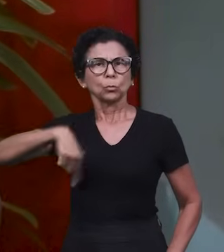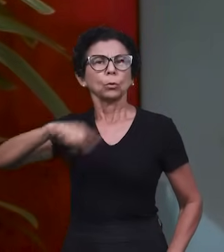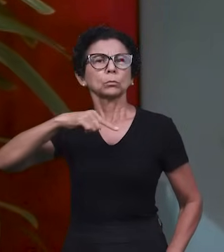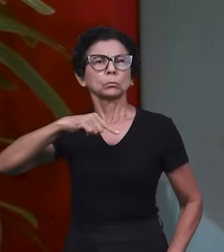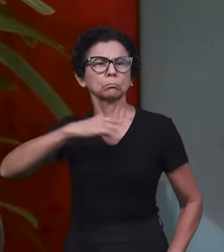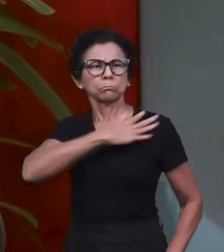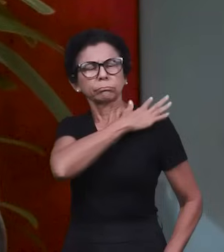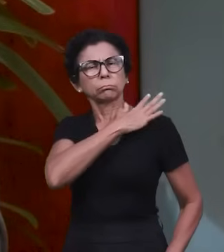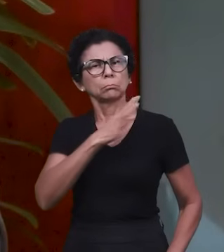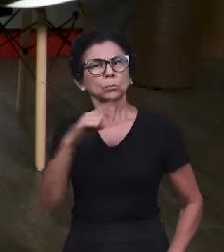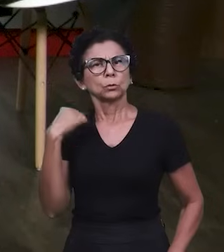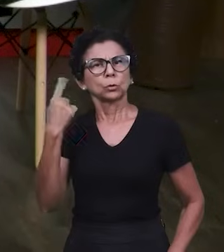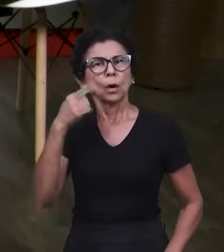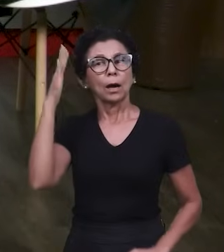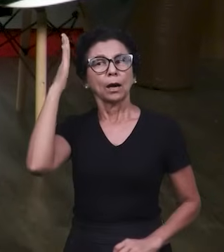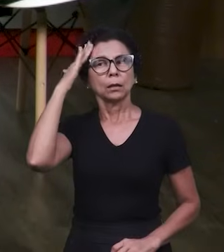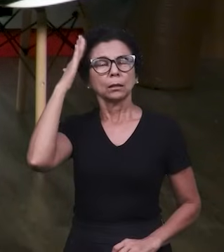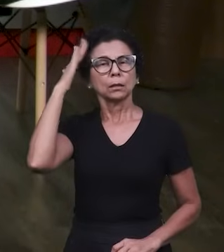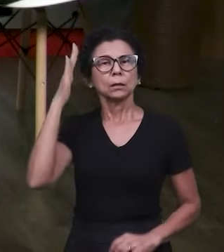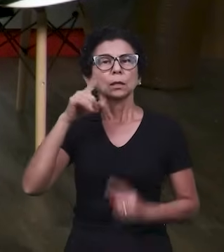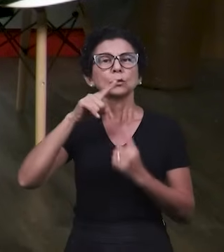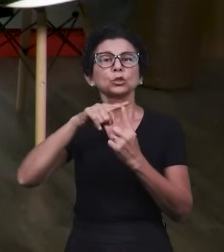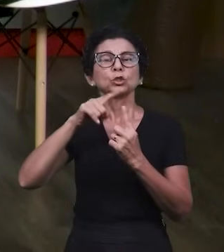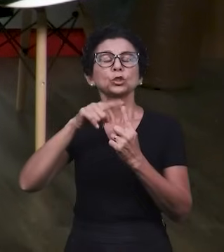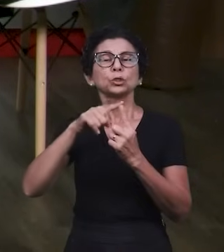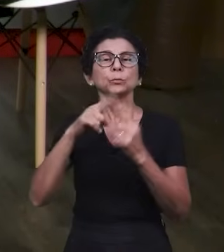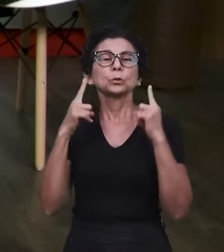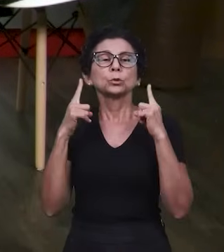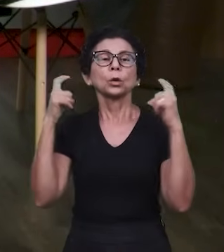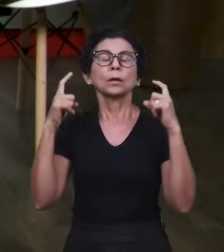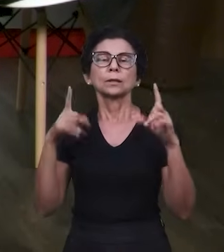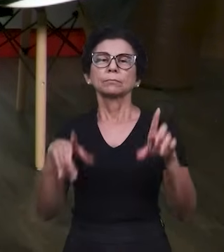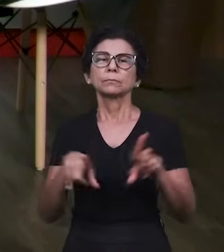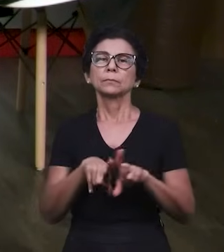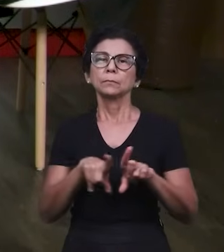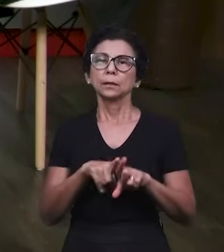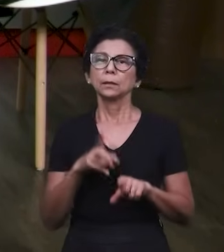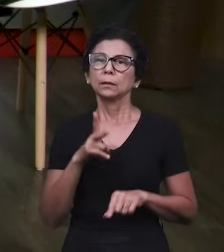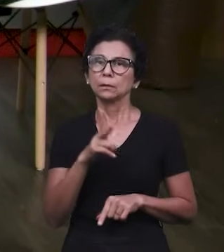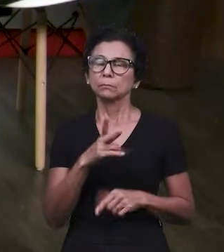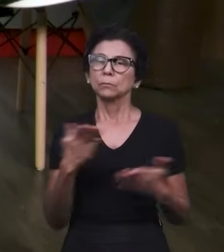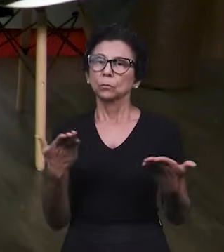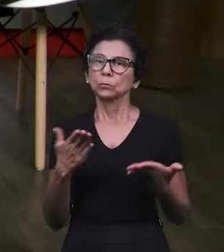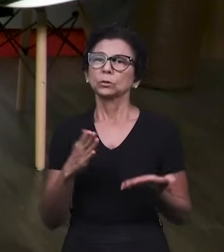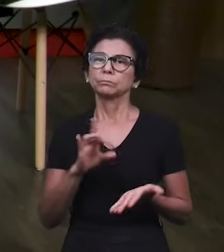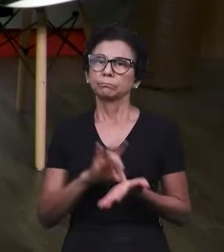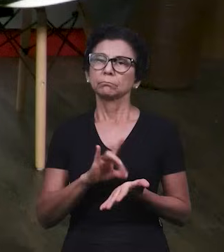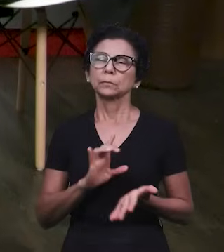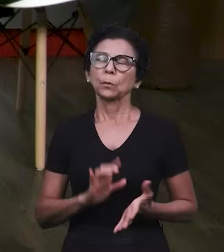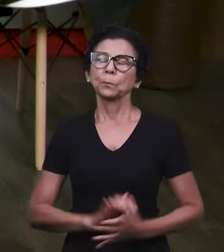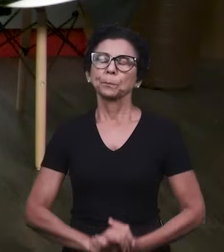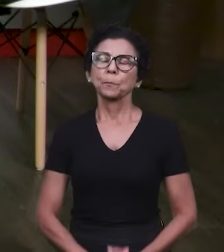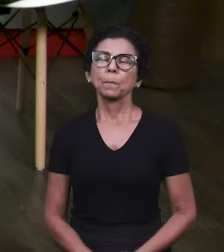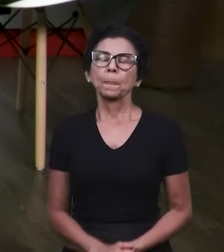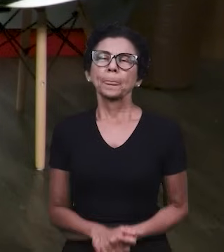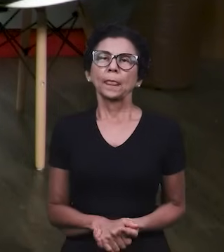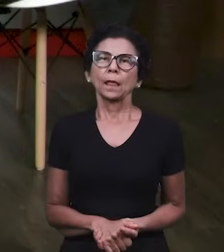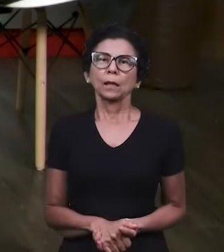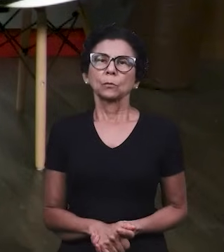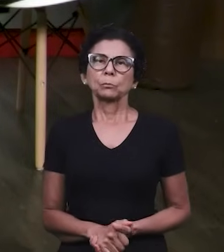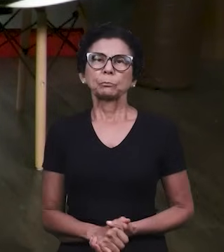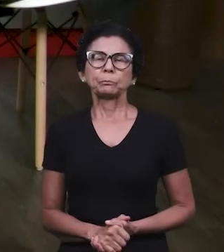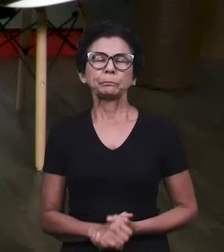reagir. Exatamente. Diante do toque, diante do aviso. Exatamente. E o interessante é que estes toques,